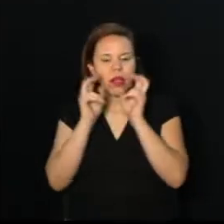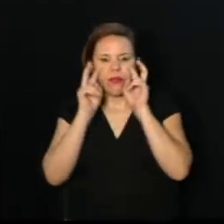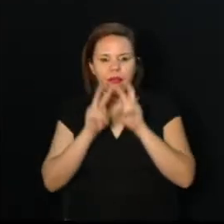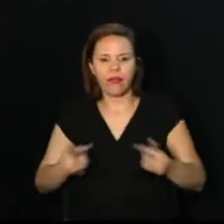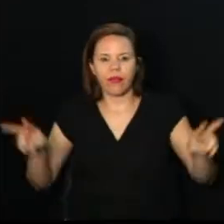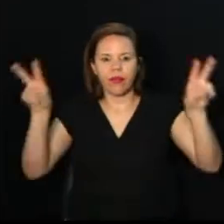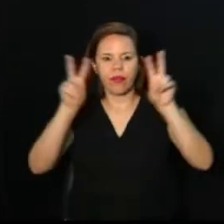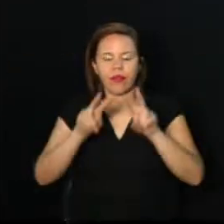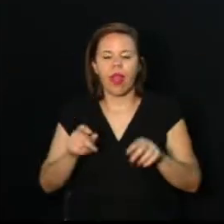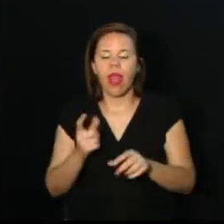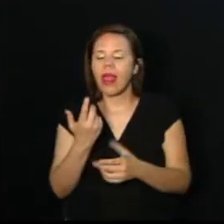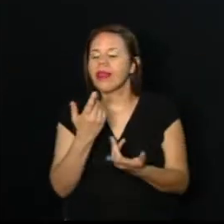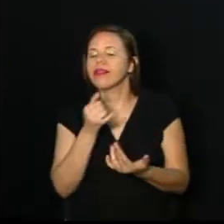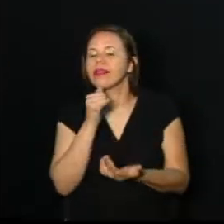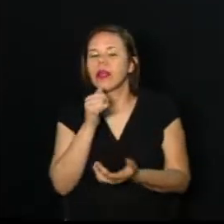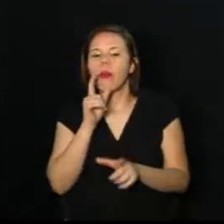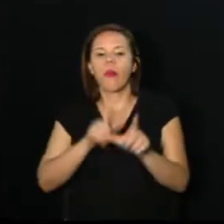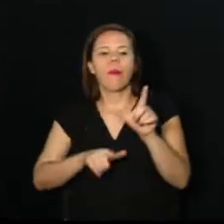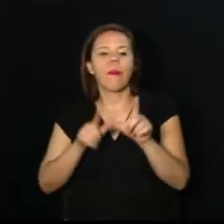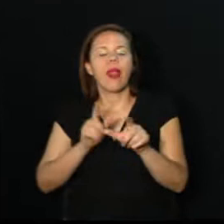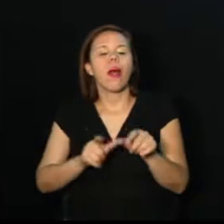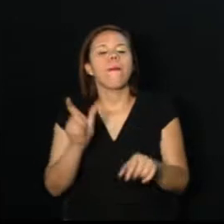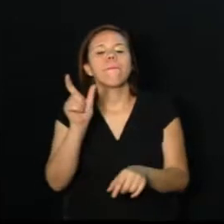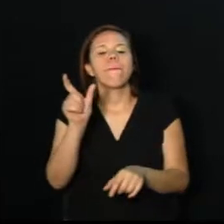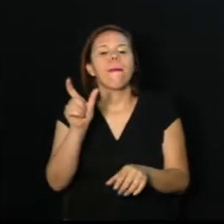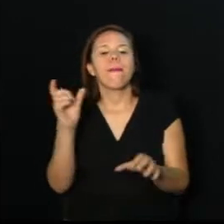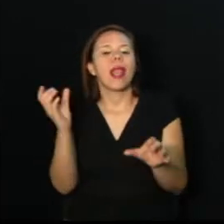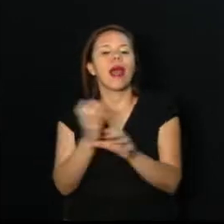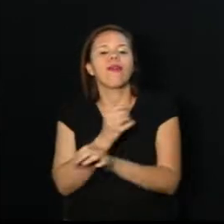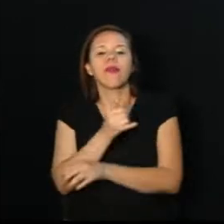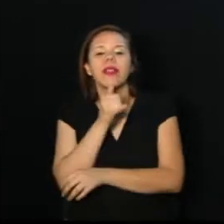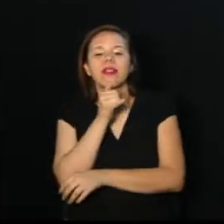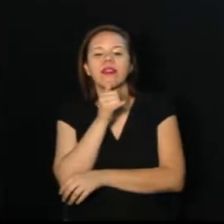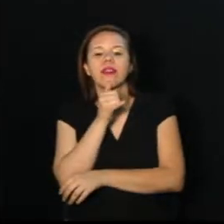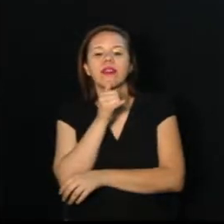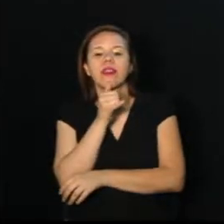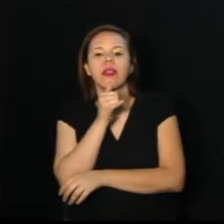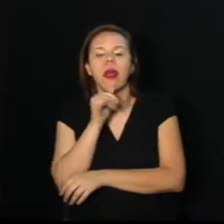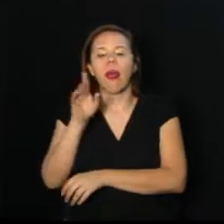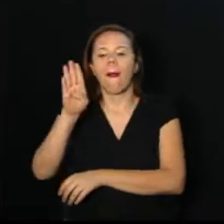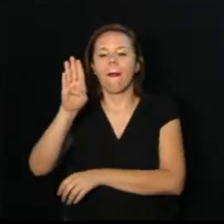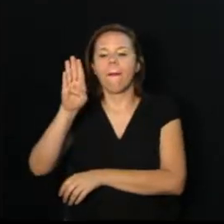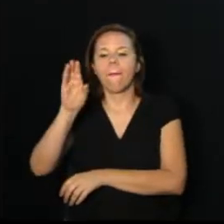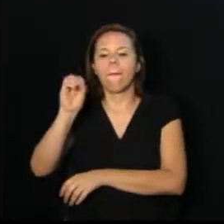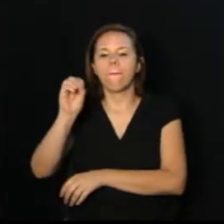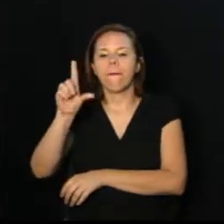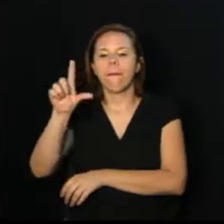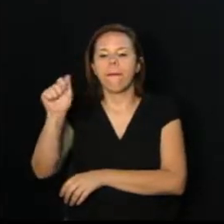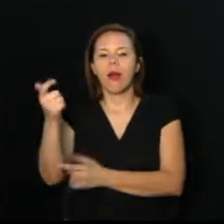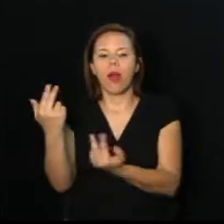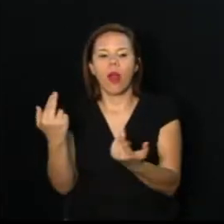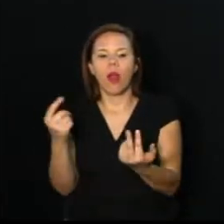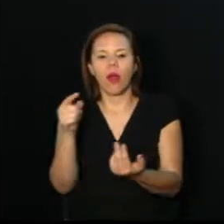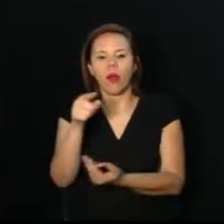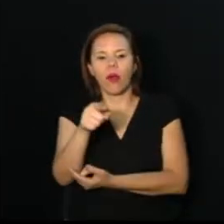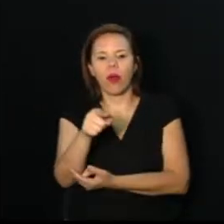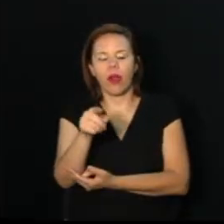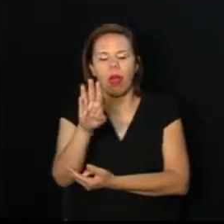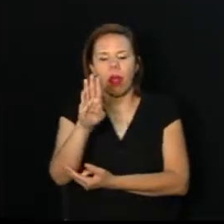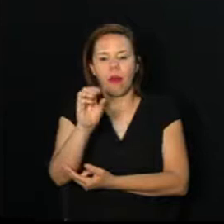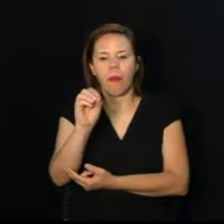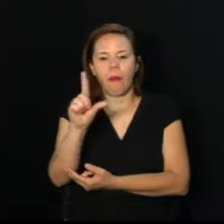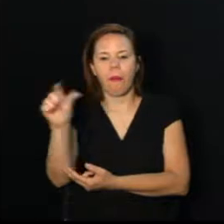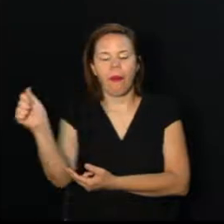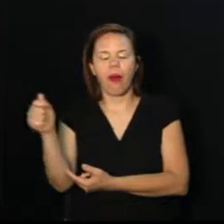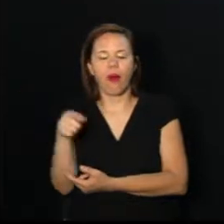Pensem numa palavra inteira. Por exemplo, bola, como está ali, certo?